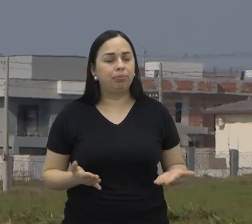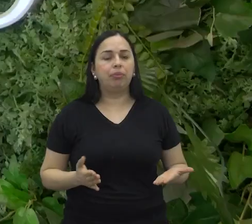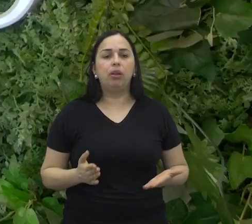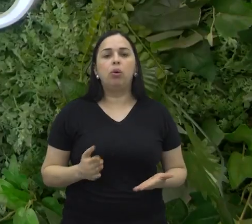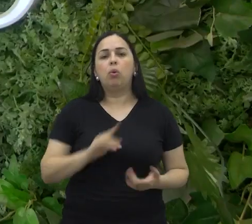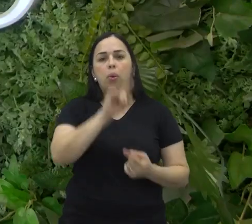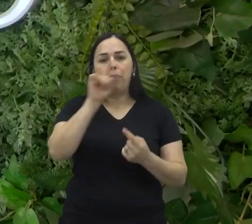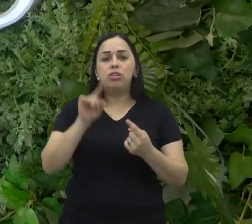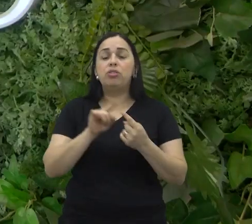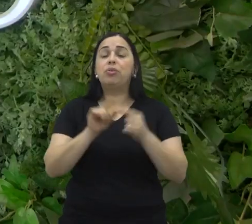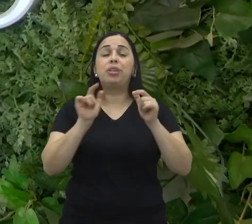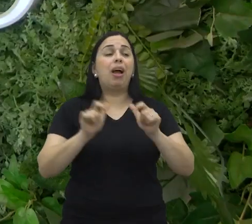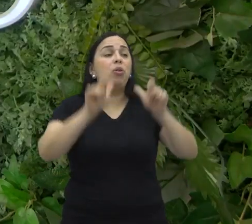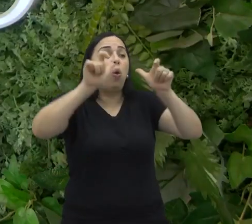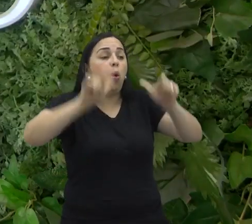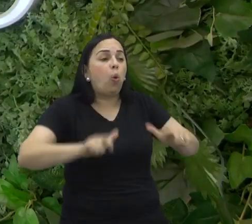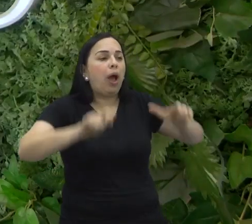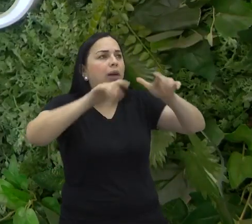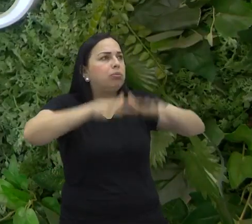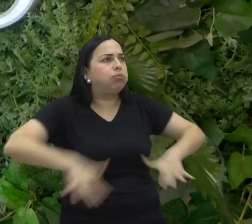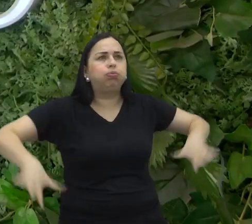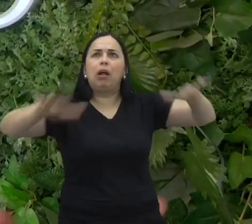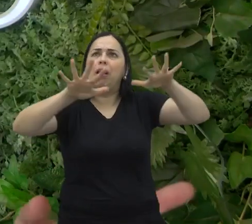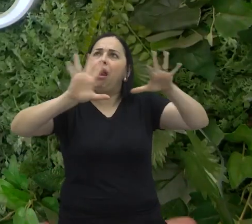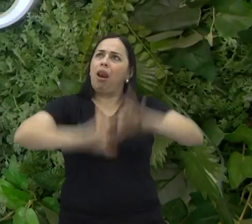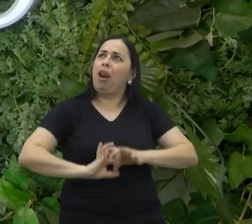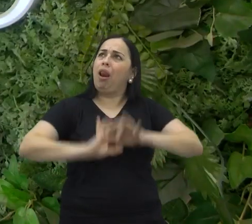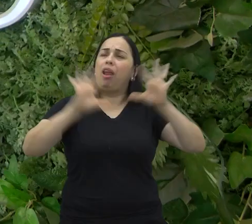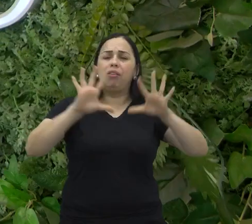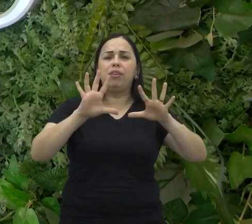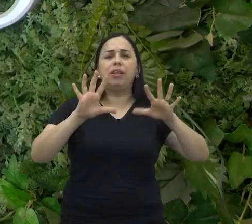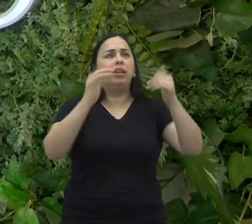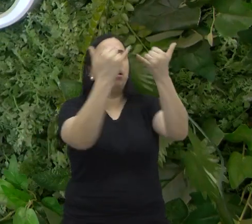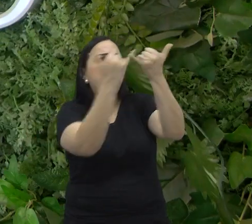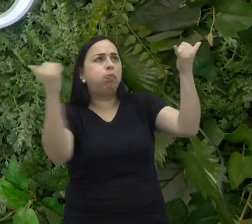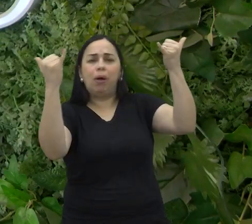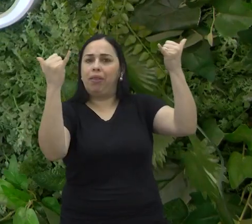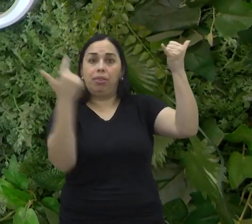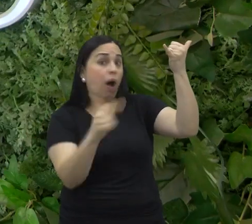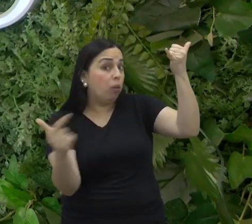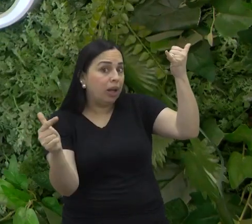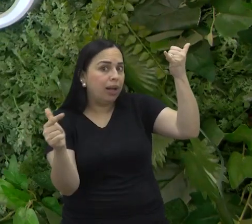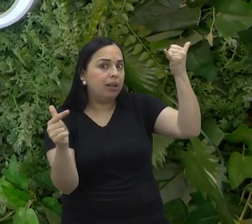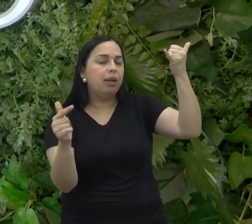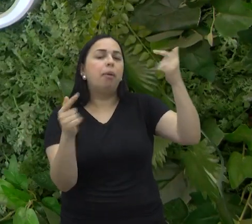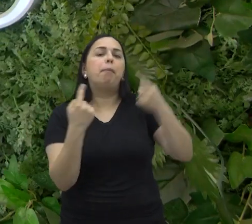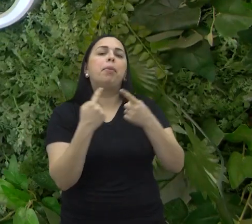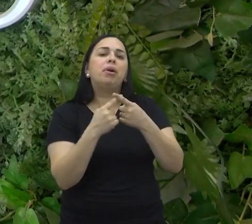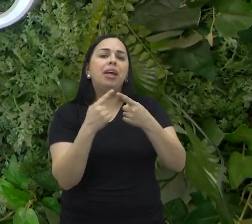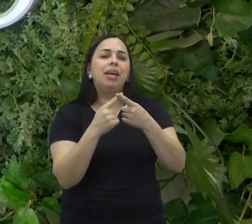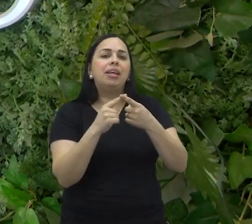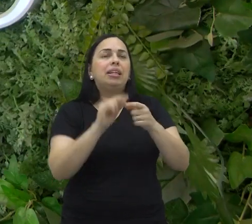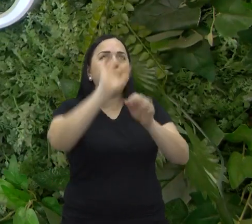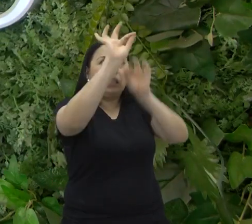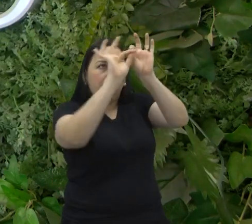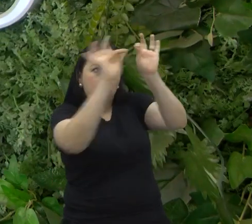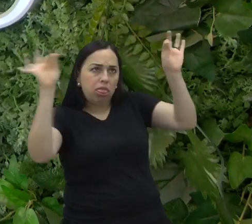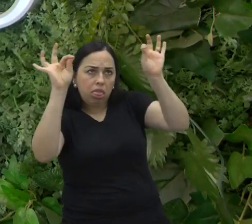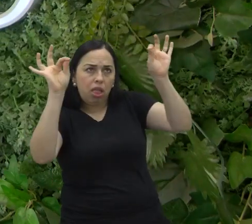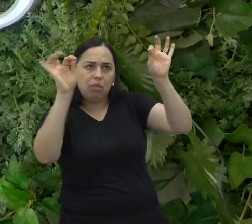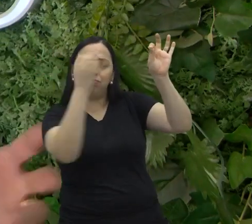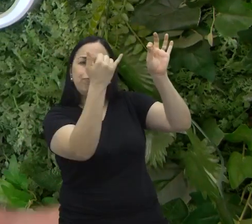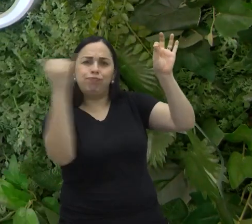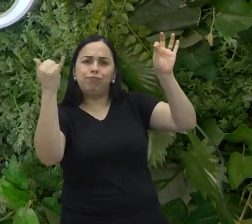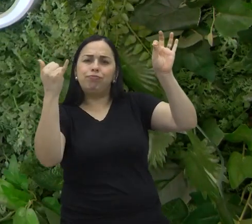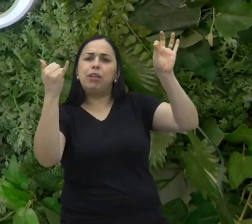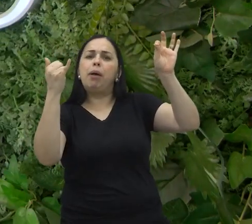acidentes. O ideal é que se busque locais livres, né, áreas sem interferência de rede elétrica, porque quando uma pipa